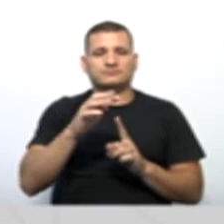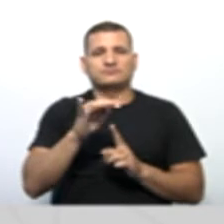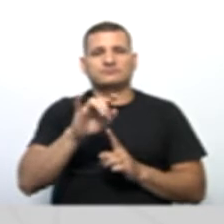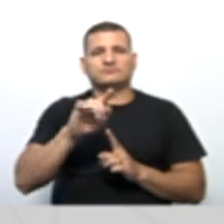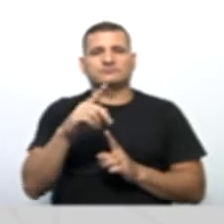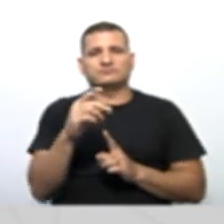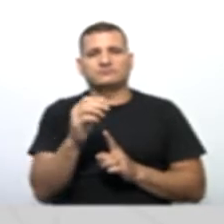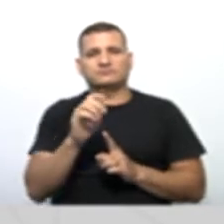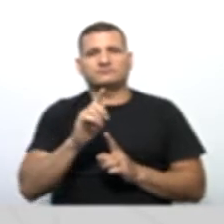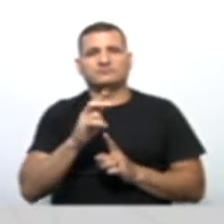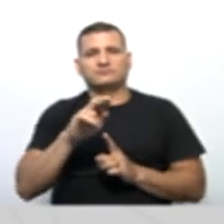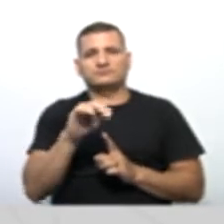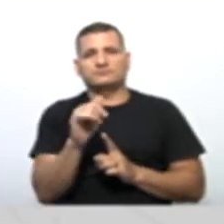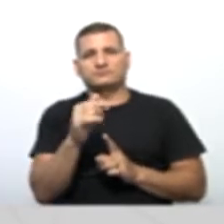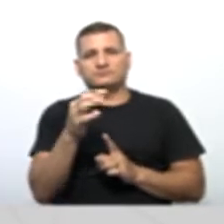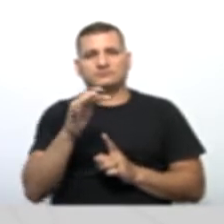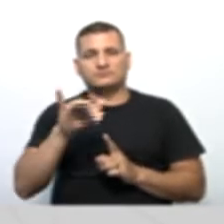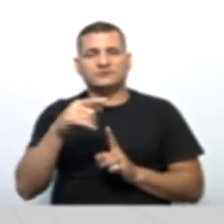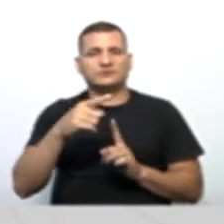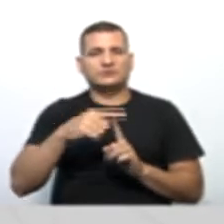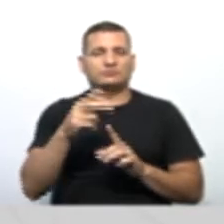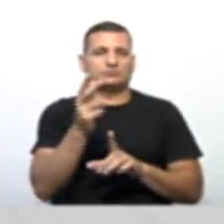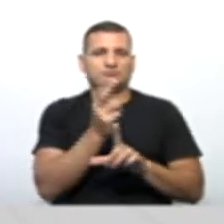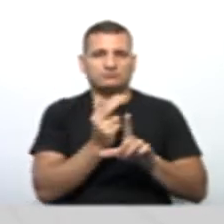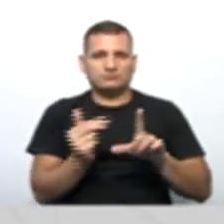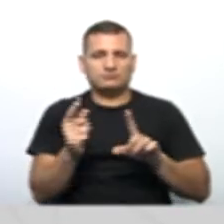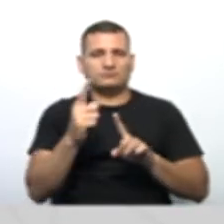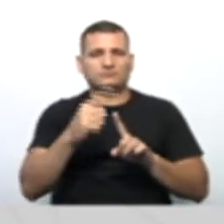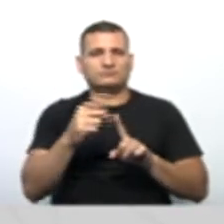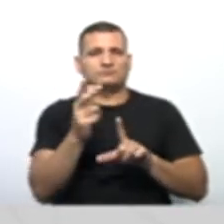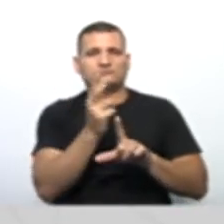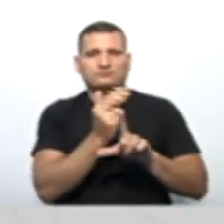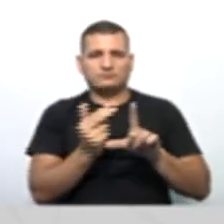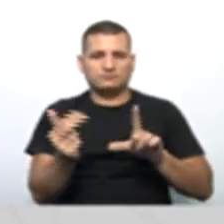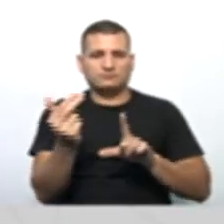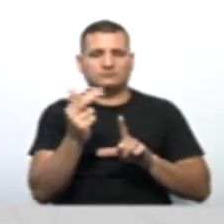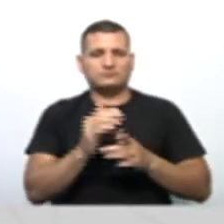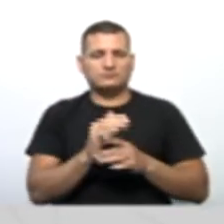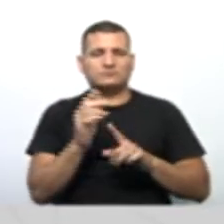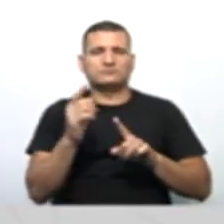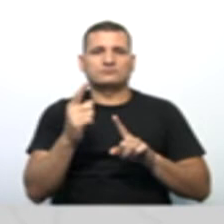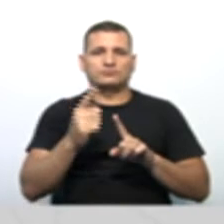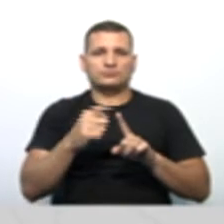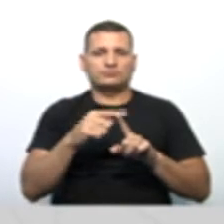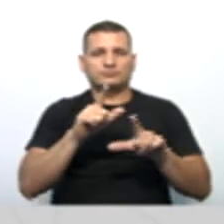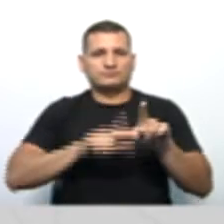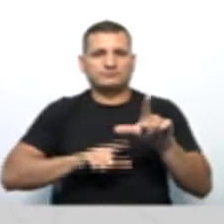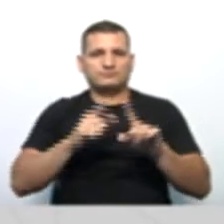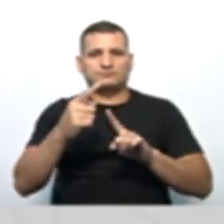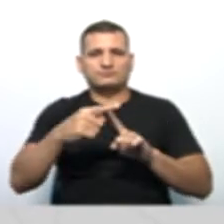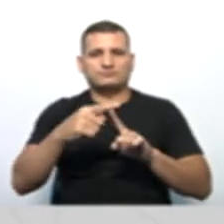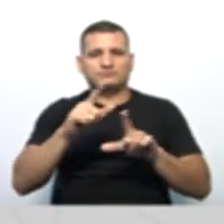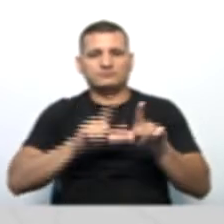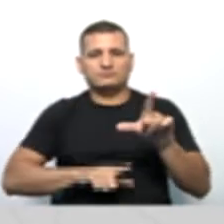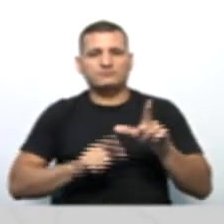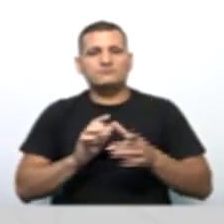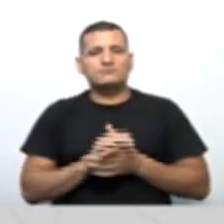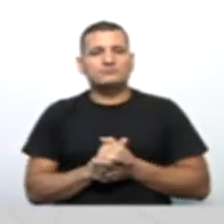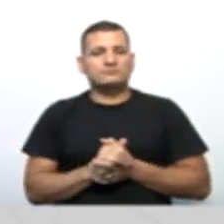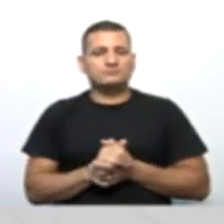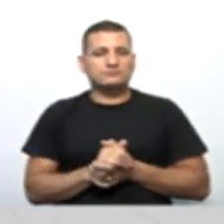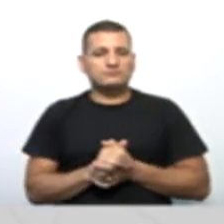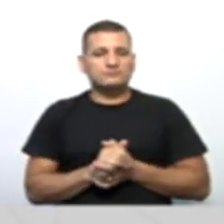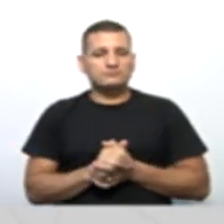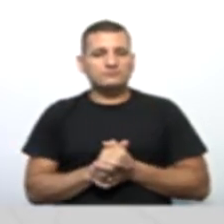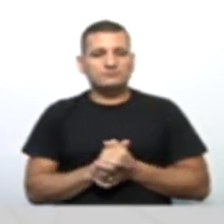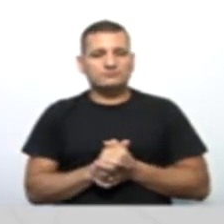mas essa parte aqui pessoal já já contempla você está então essa parte a parte mais importante da